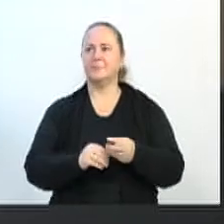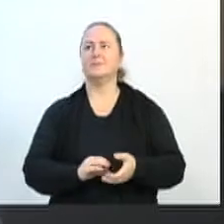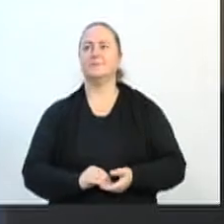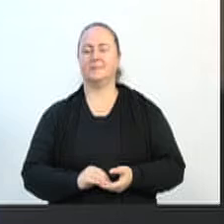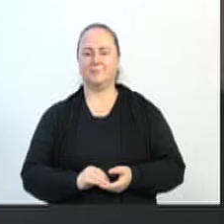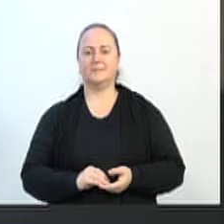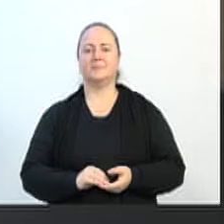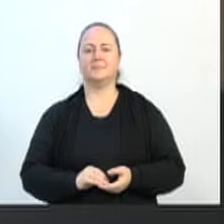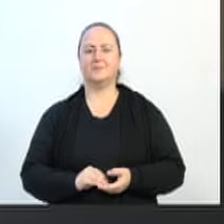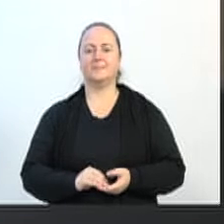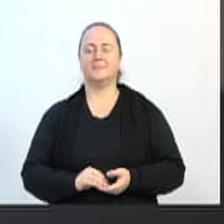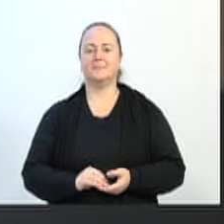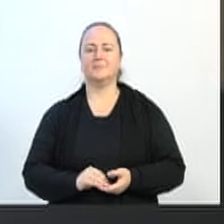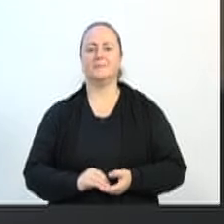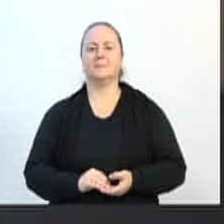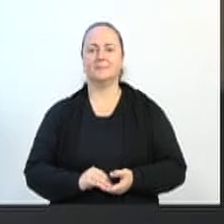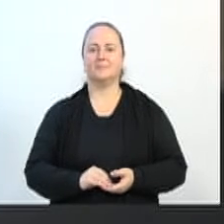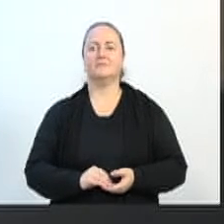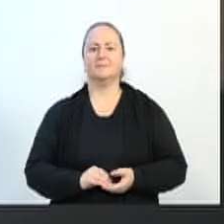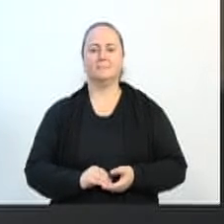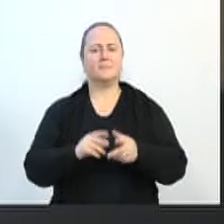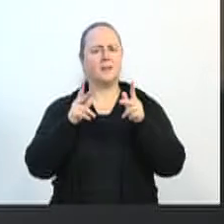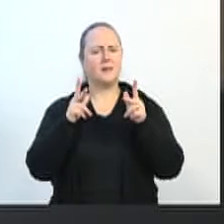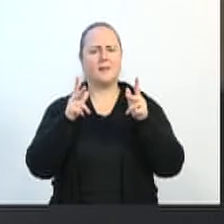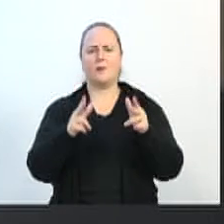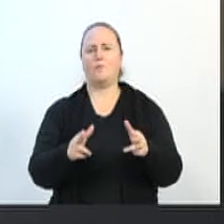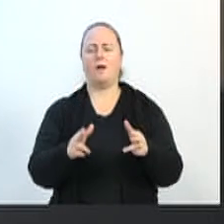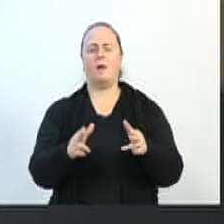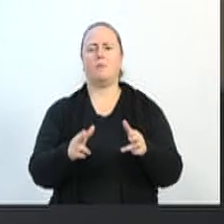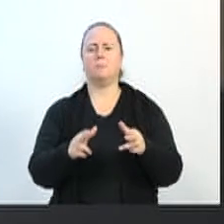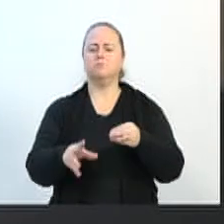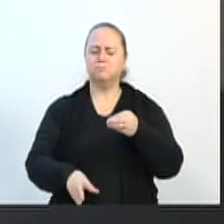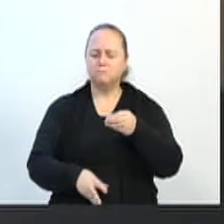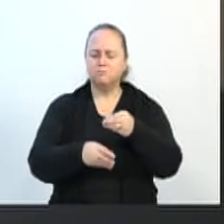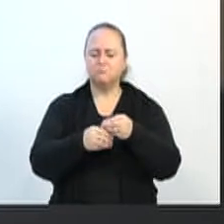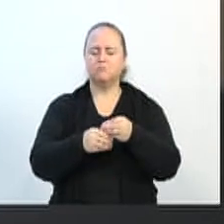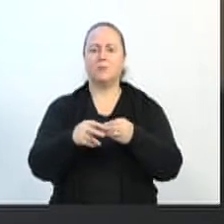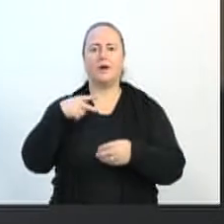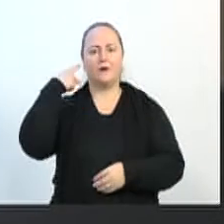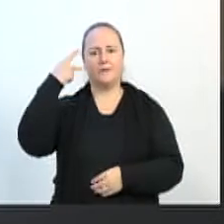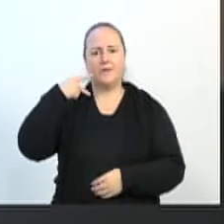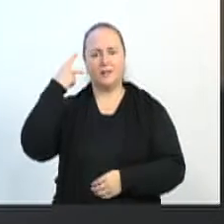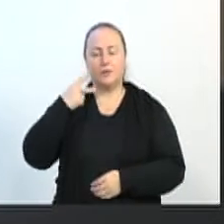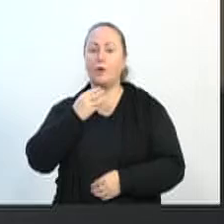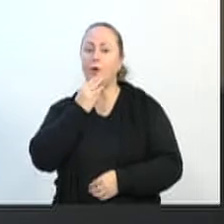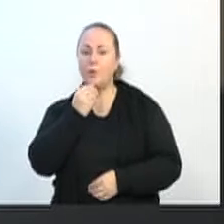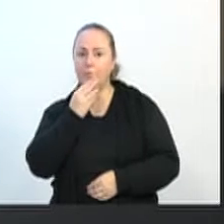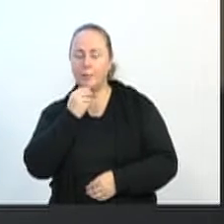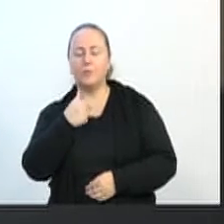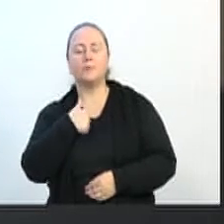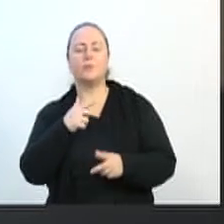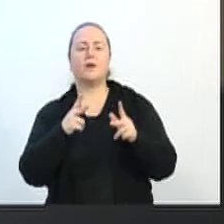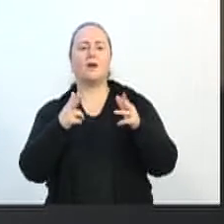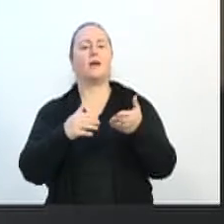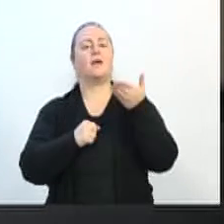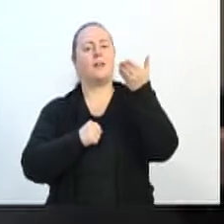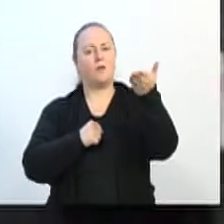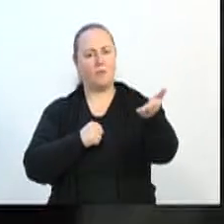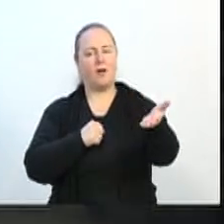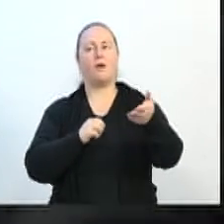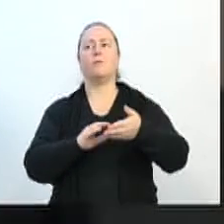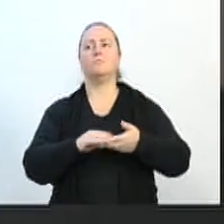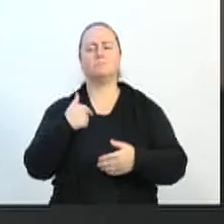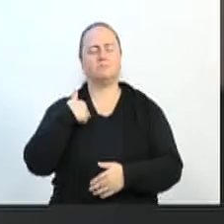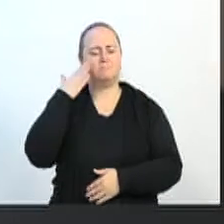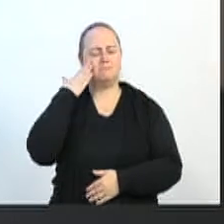Cris, quero, da mesma forma que fiz a parte do vereador Bruno Cunha, faço também a Vossa Excelência. Sei do trabalho